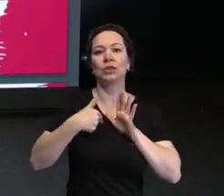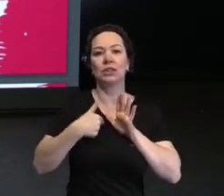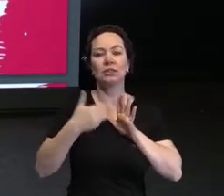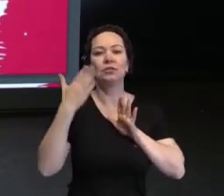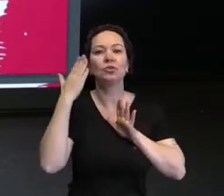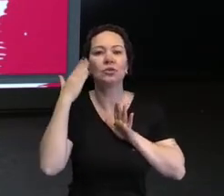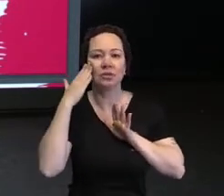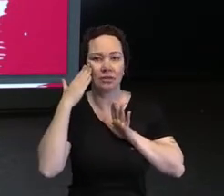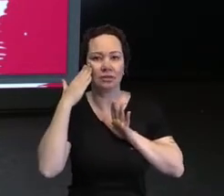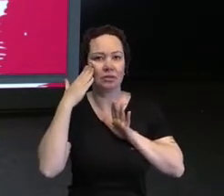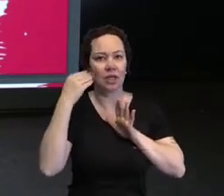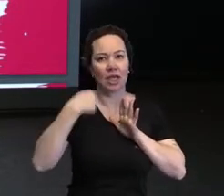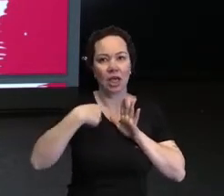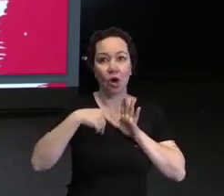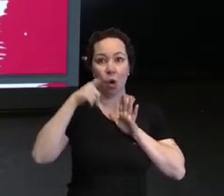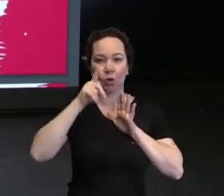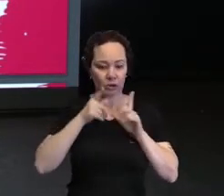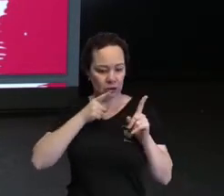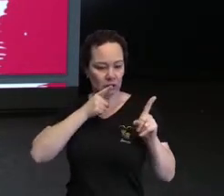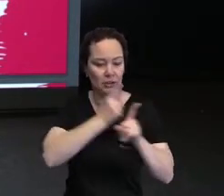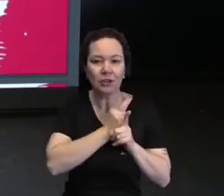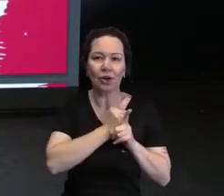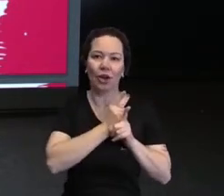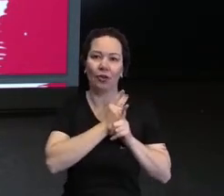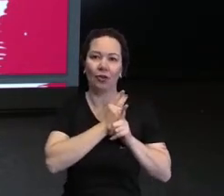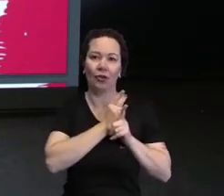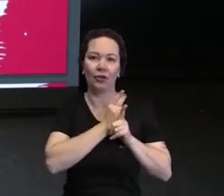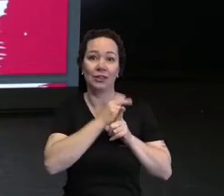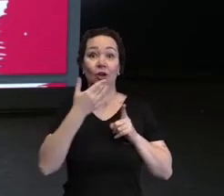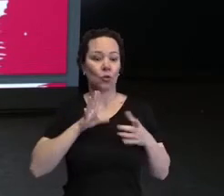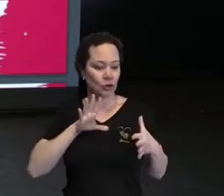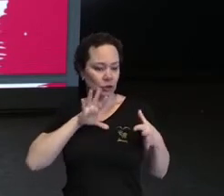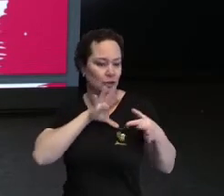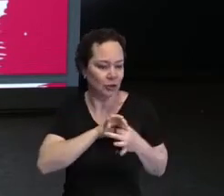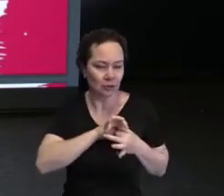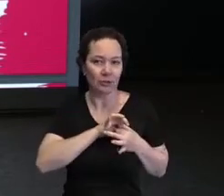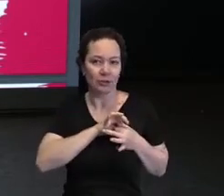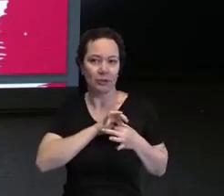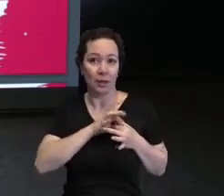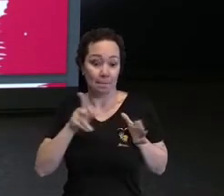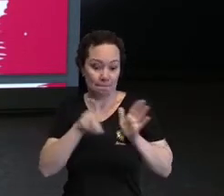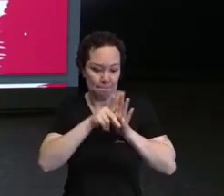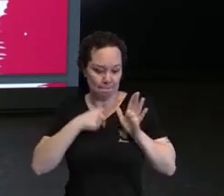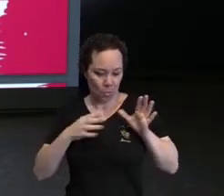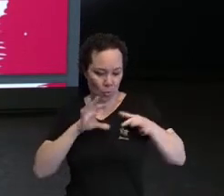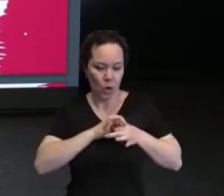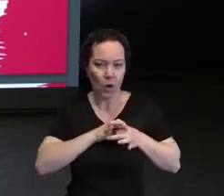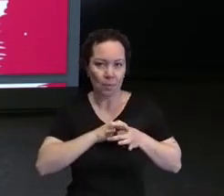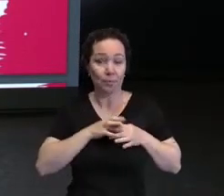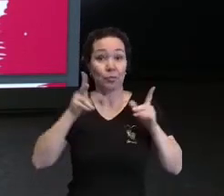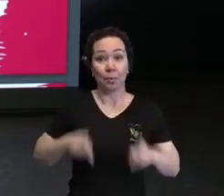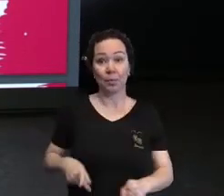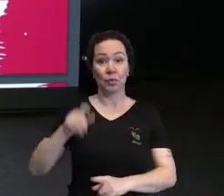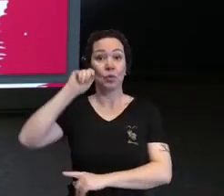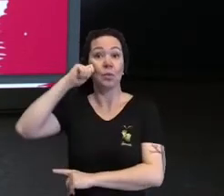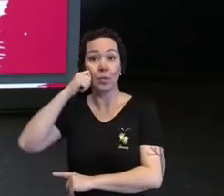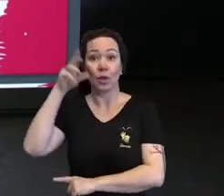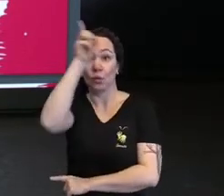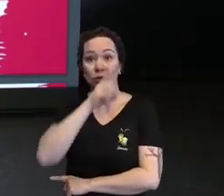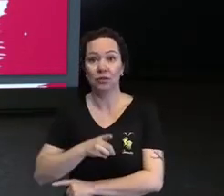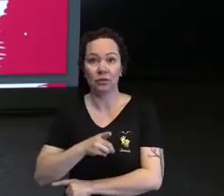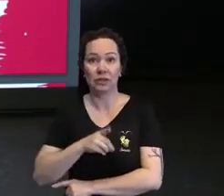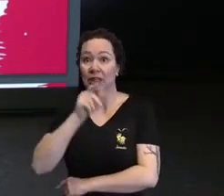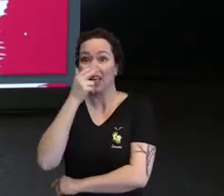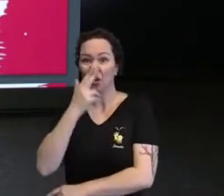só é para gente Sim encontra o quanto a gente se conecta quanto o pessoas presas com deficiência a